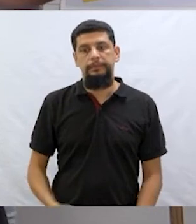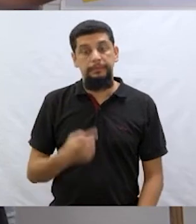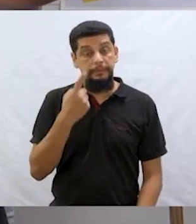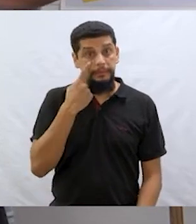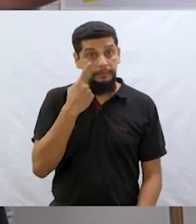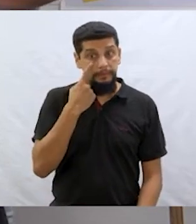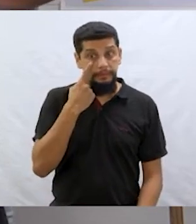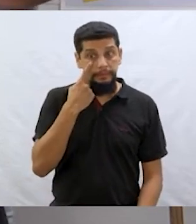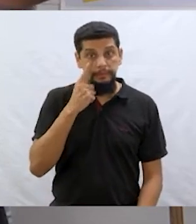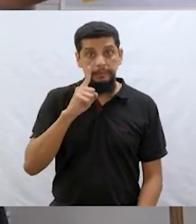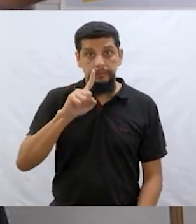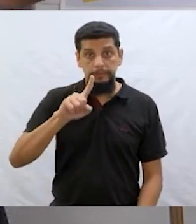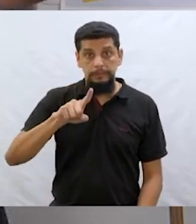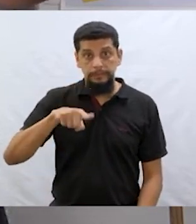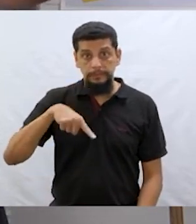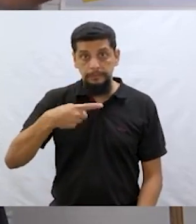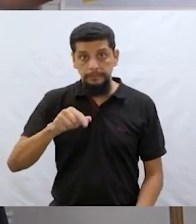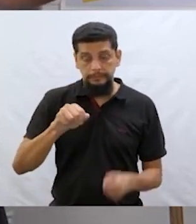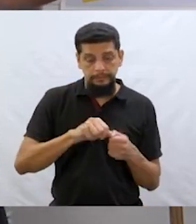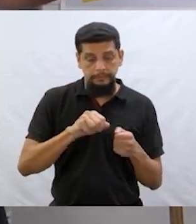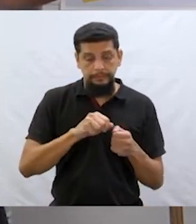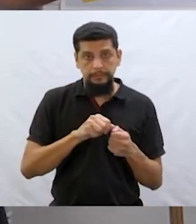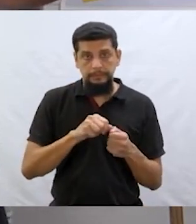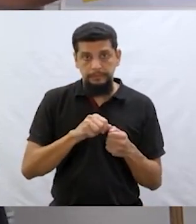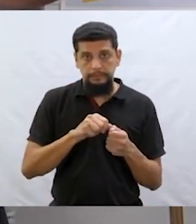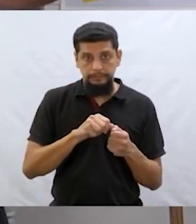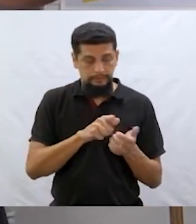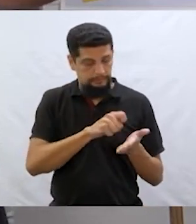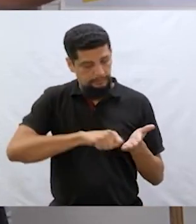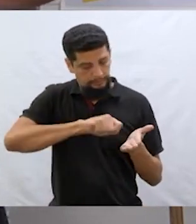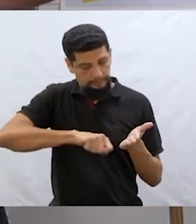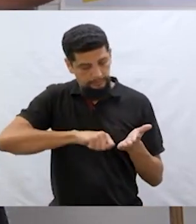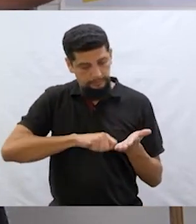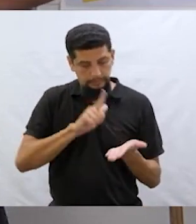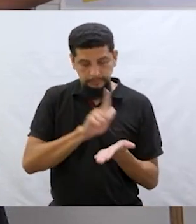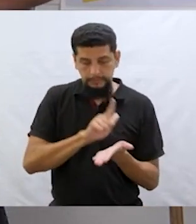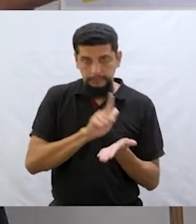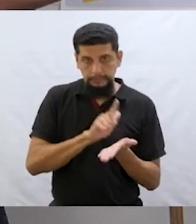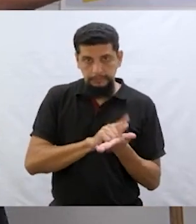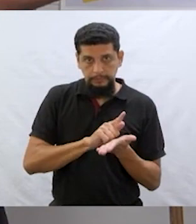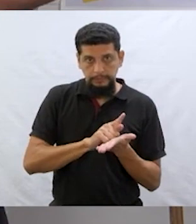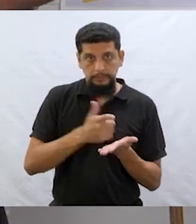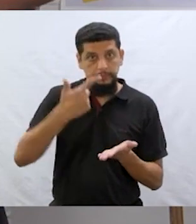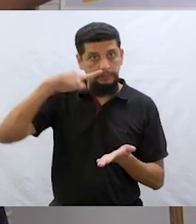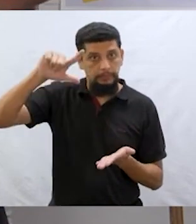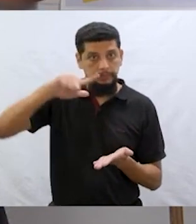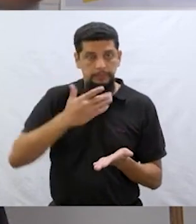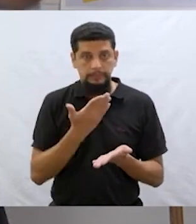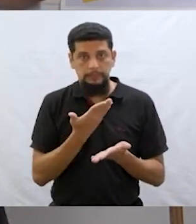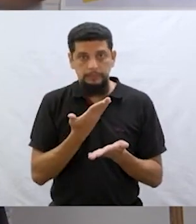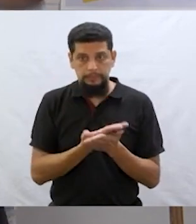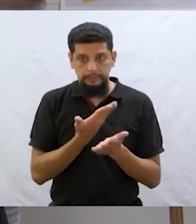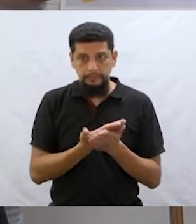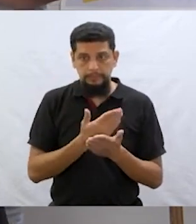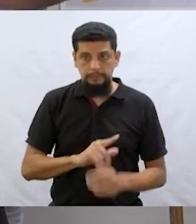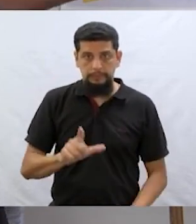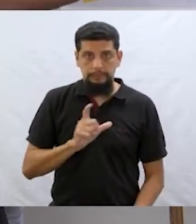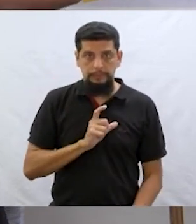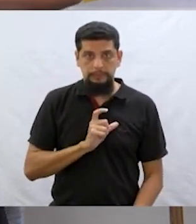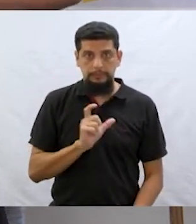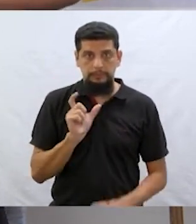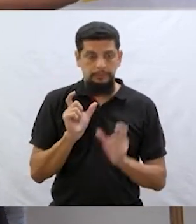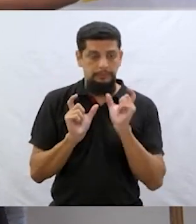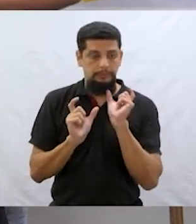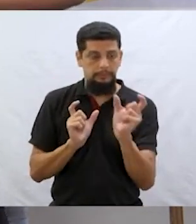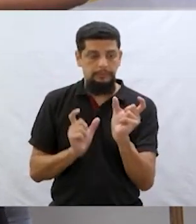Pro? Olha, depois que vocês fizeram lá na folha de vocês, nas outras aulas eles completavam os 4 quadradinhos, né?